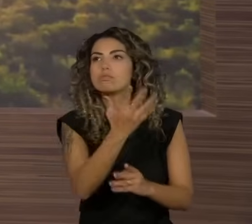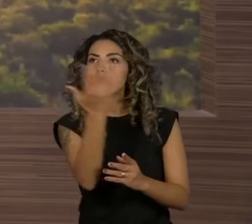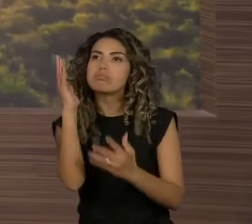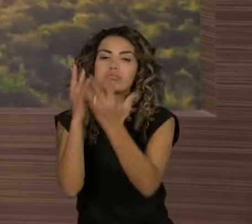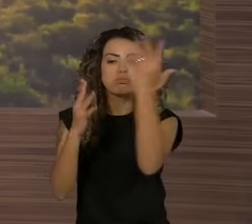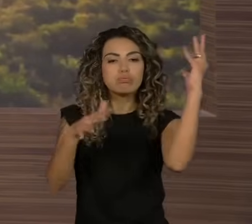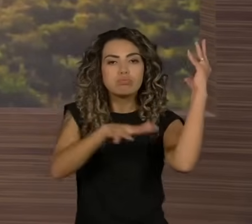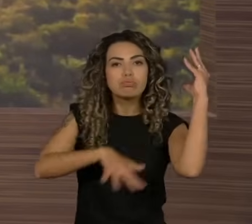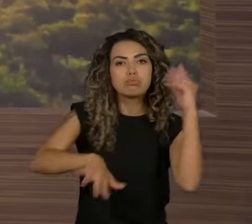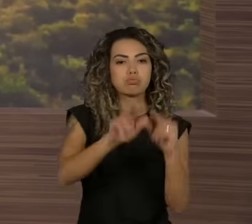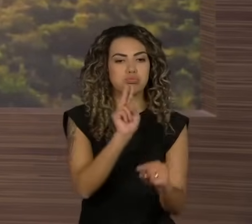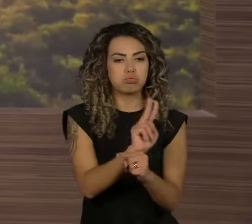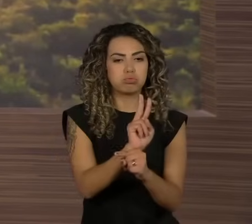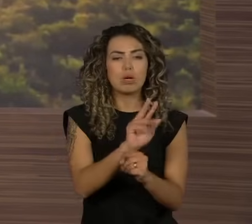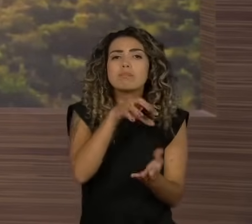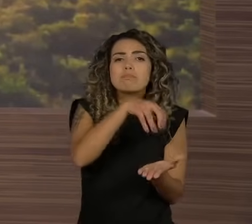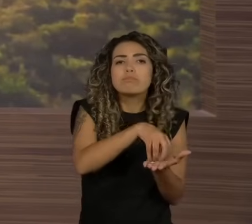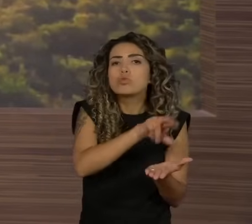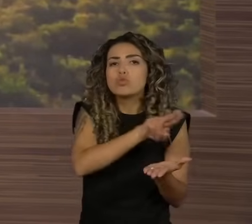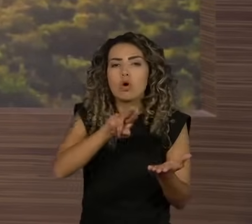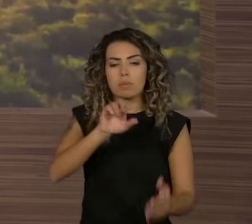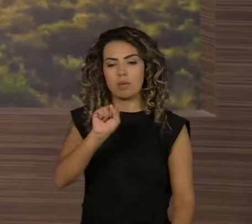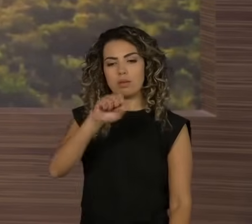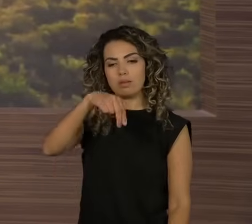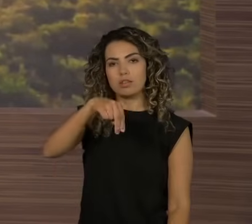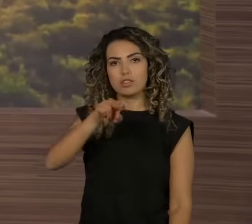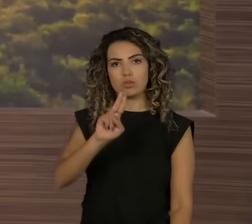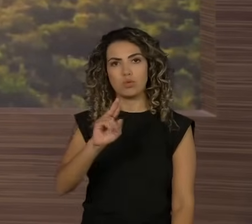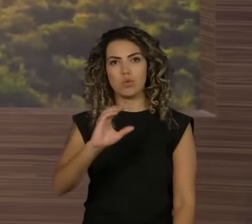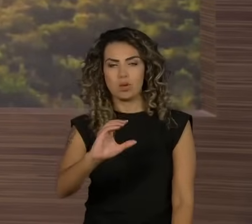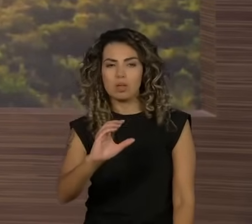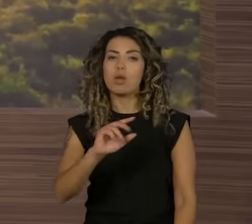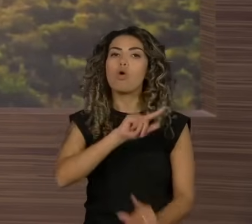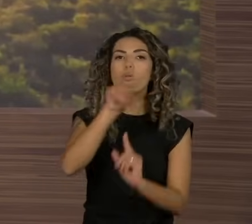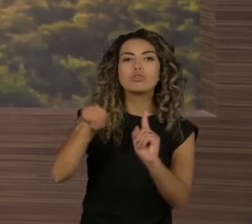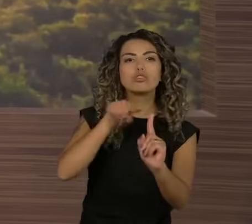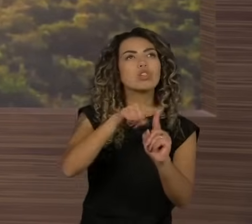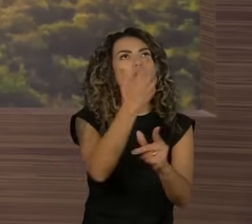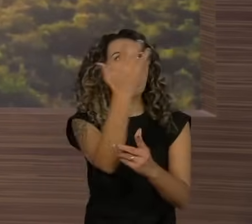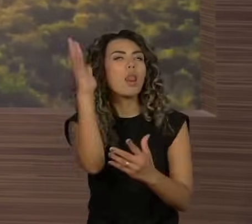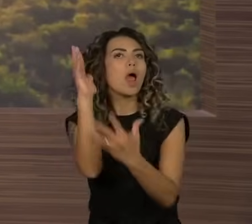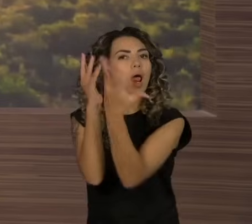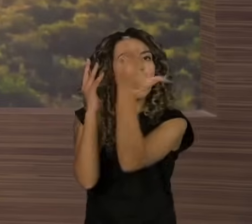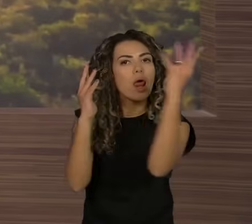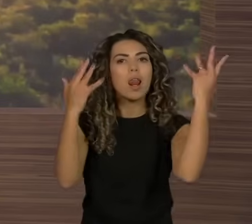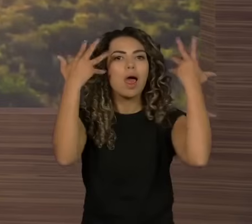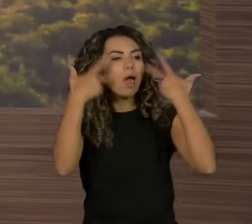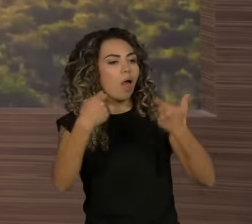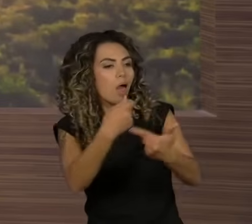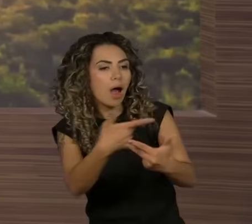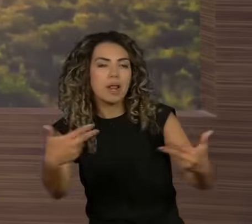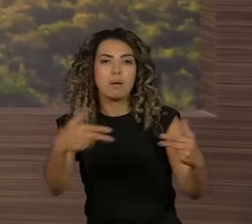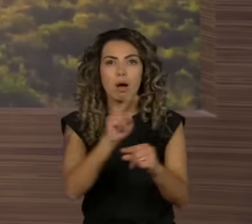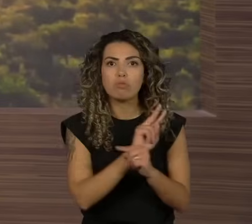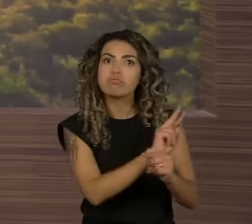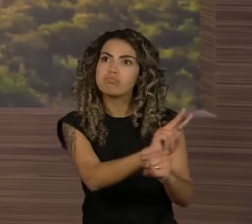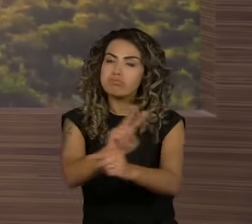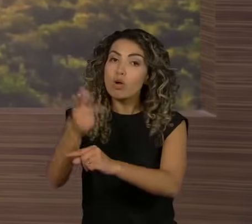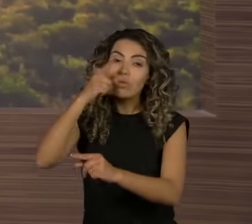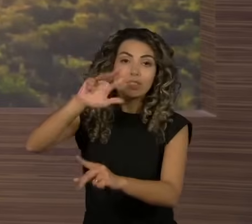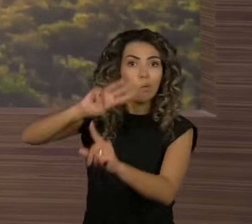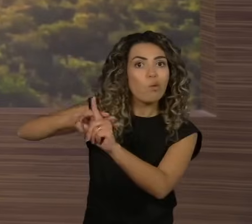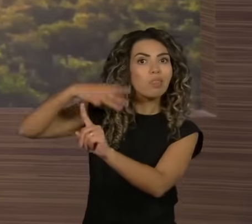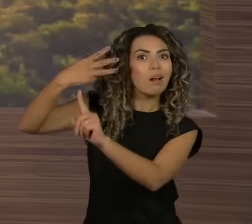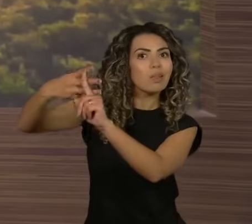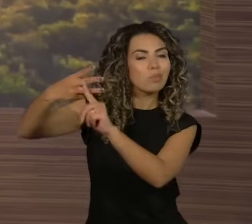do SNUC, o número de áreas que protegem a fauna e a flora do país triplicou. Mas o investimento dos governos